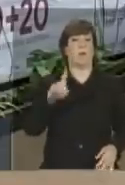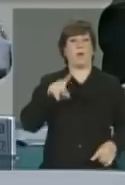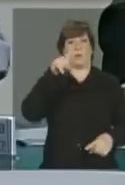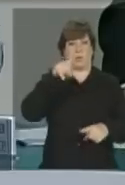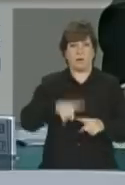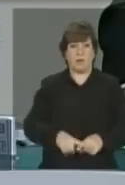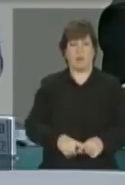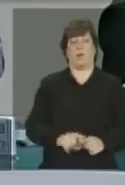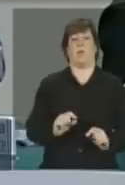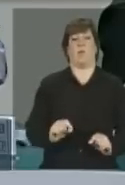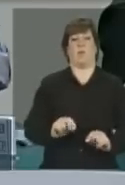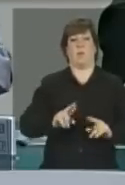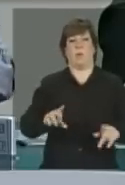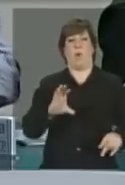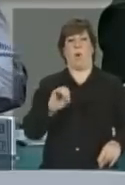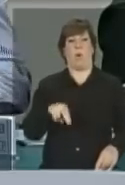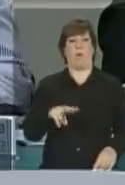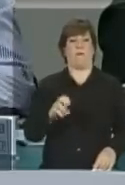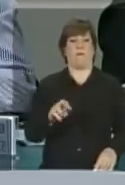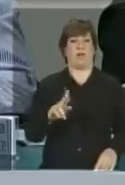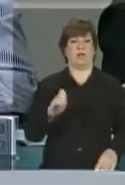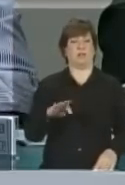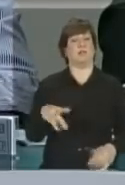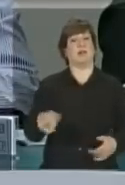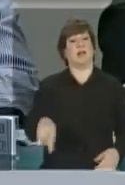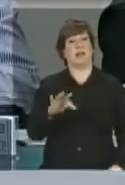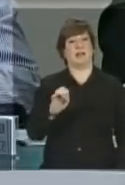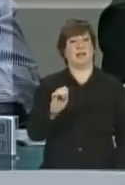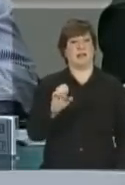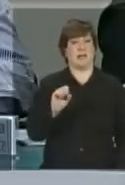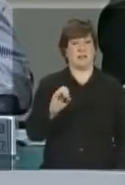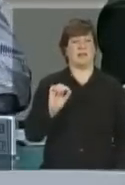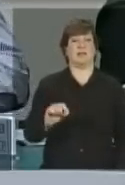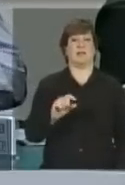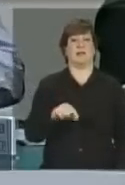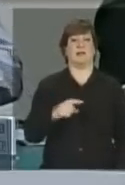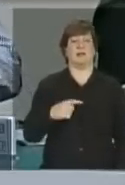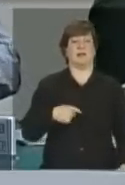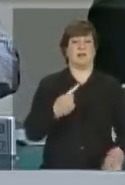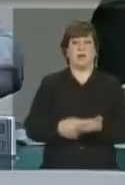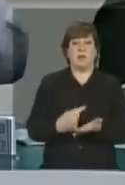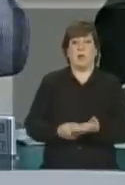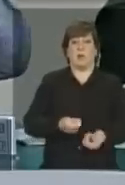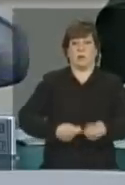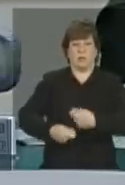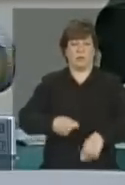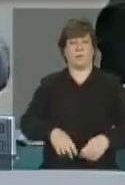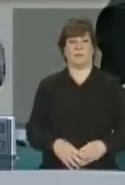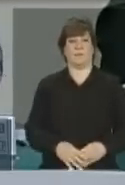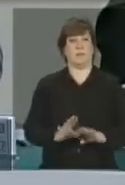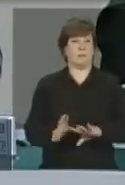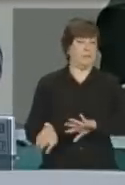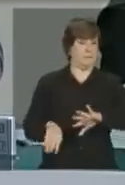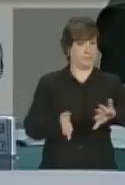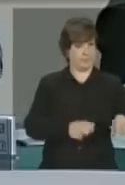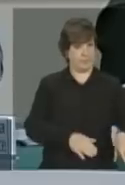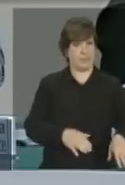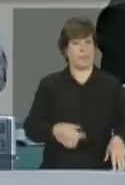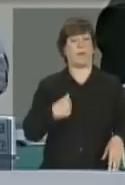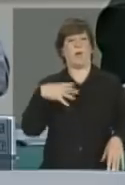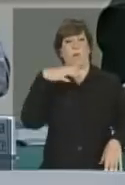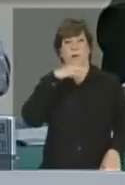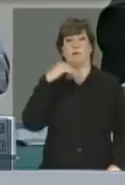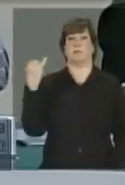E isso é da tese da democracia, isso é a tese do multilateralismo, isso é a tese da negociação. Por outro lado, eu acho que é